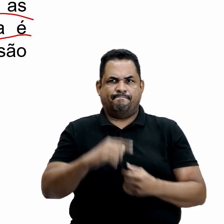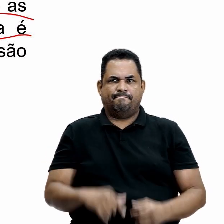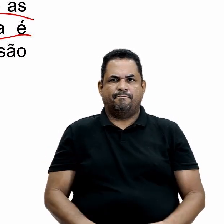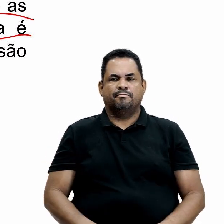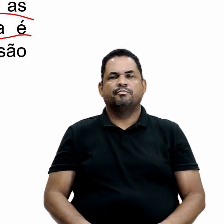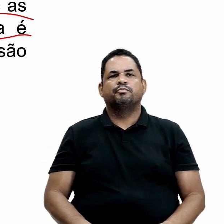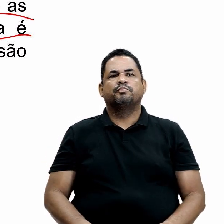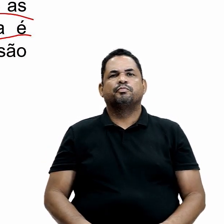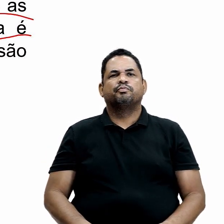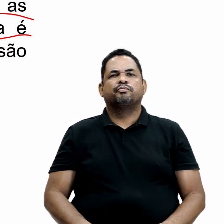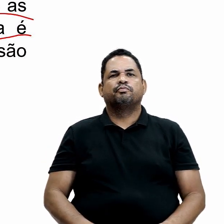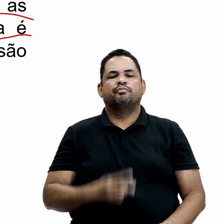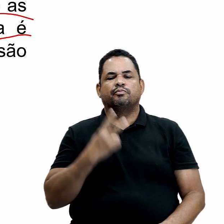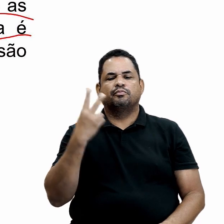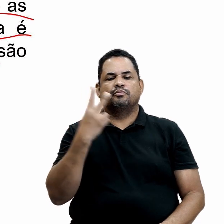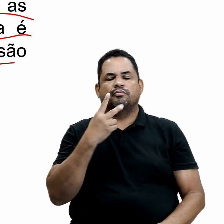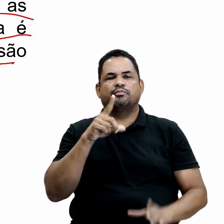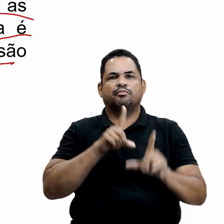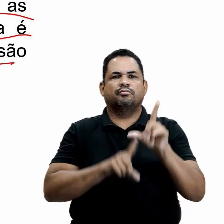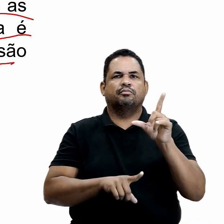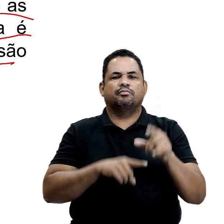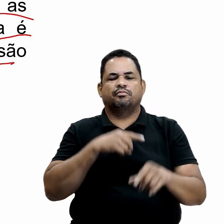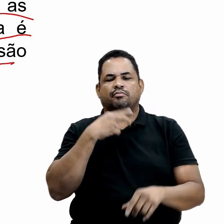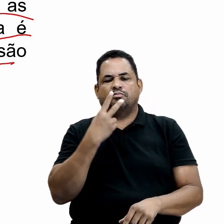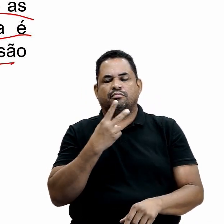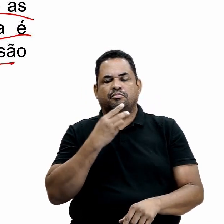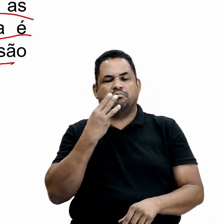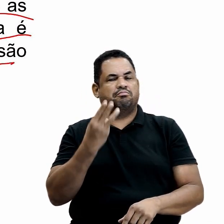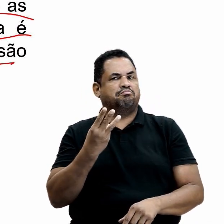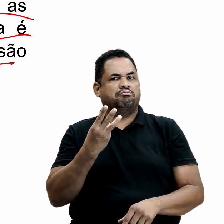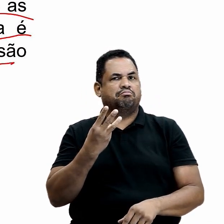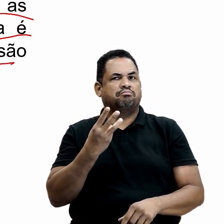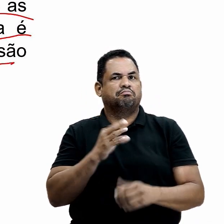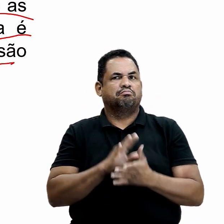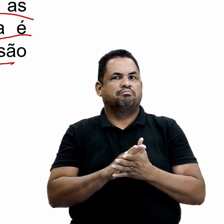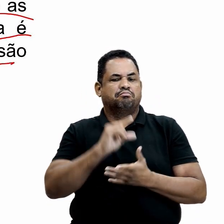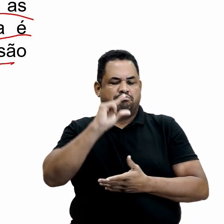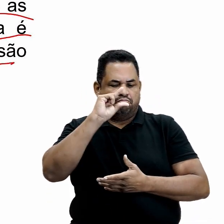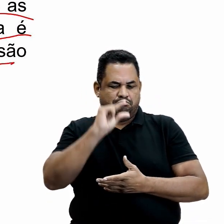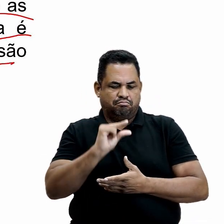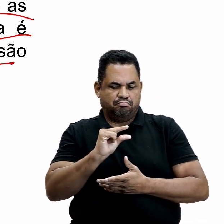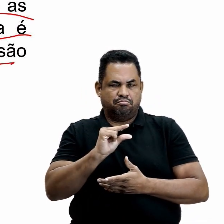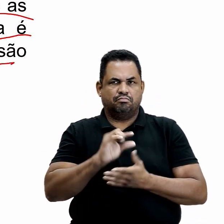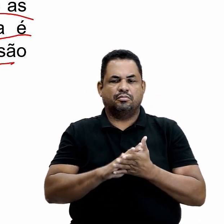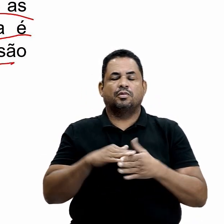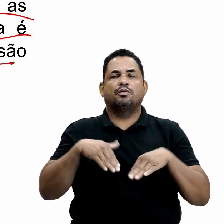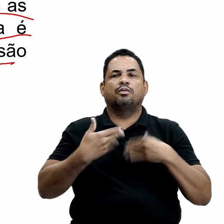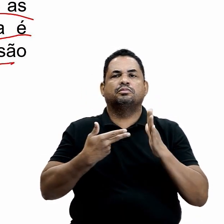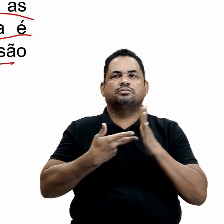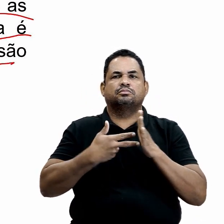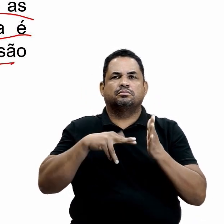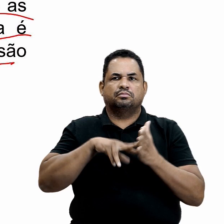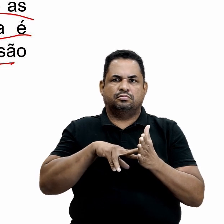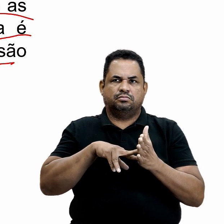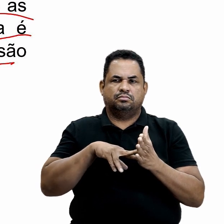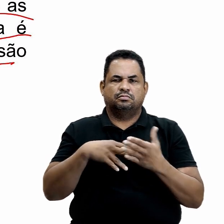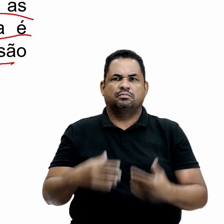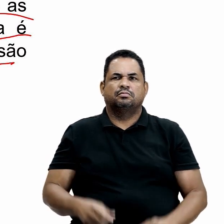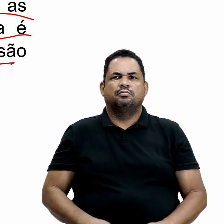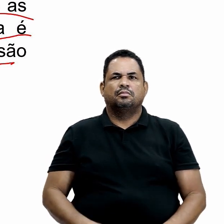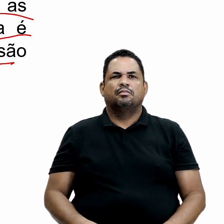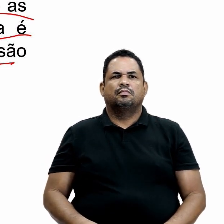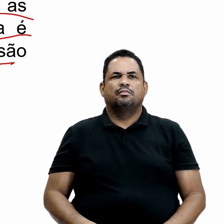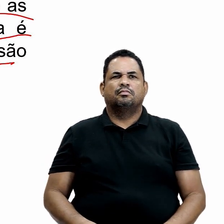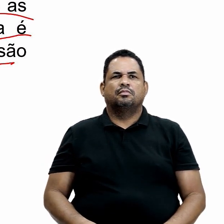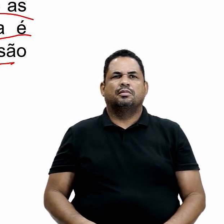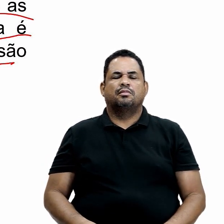maiúscula, e a segunda e a terceira, se tiver, são minúsculas. O que significa isso? O